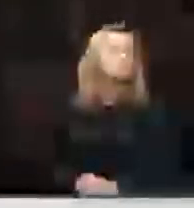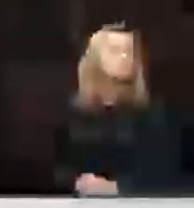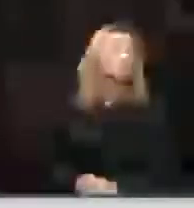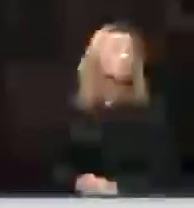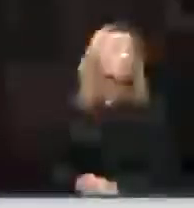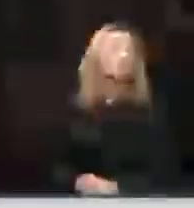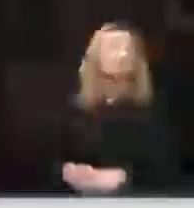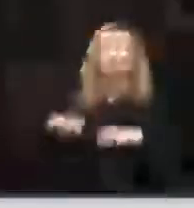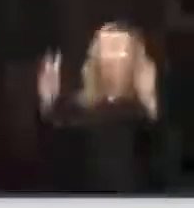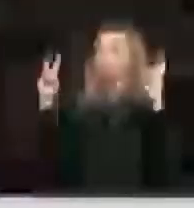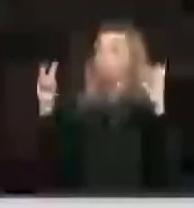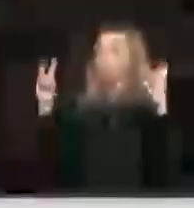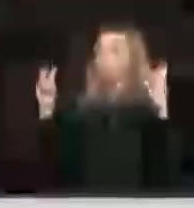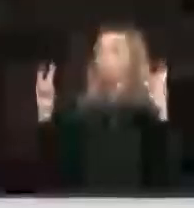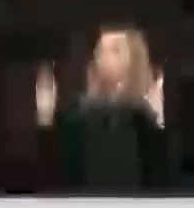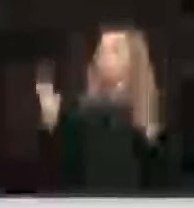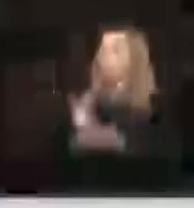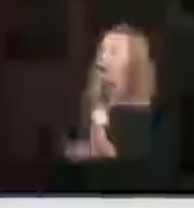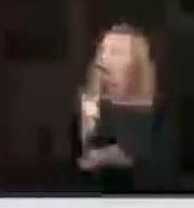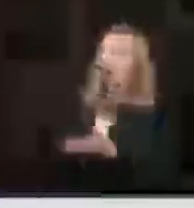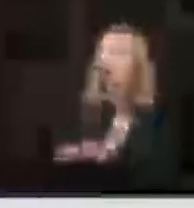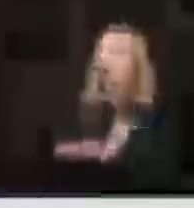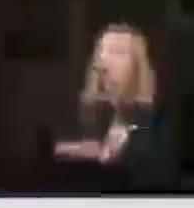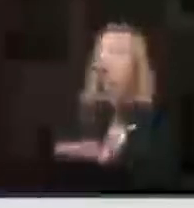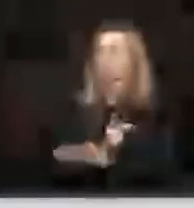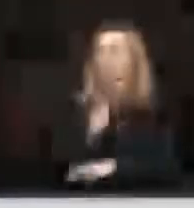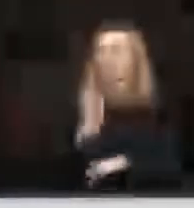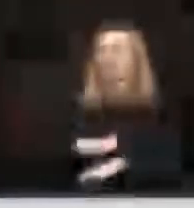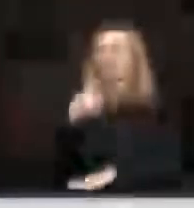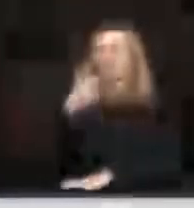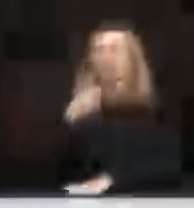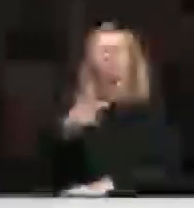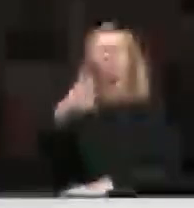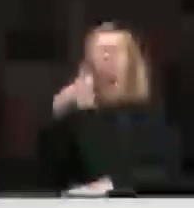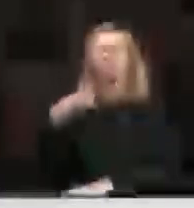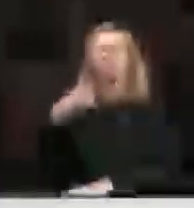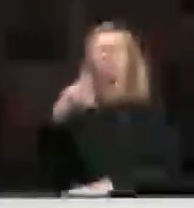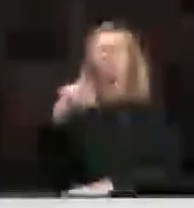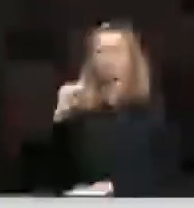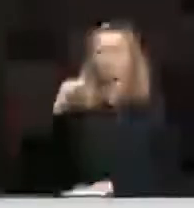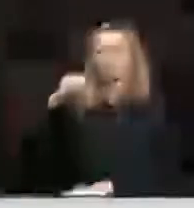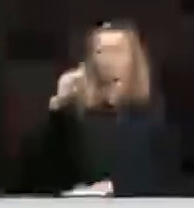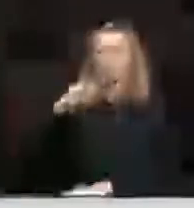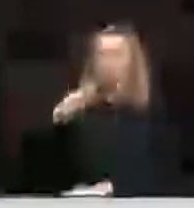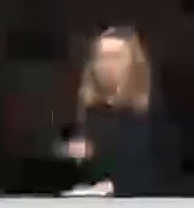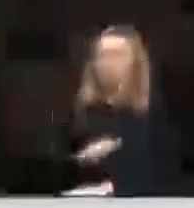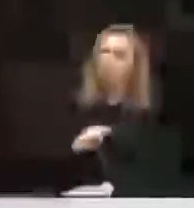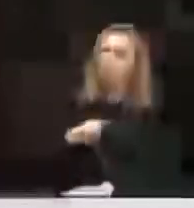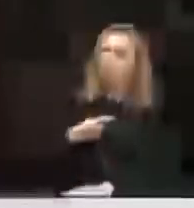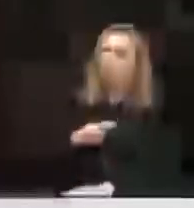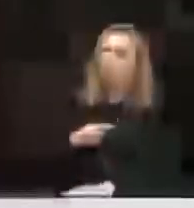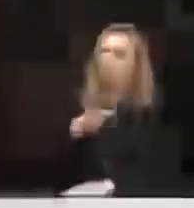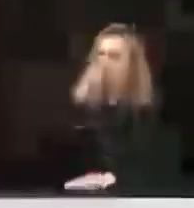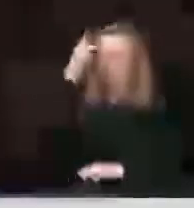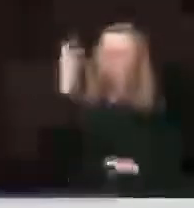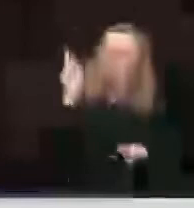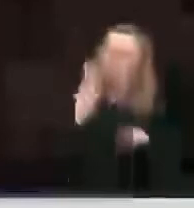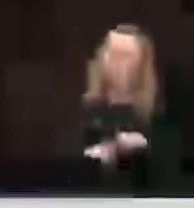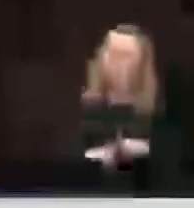situação absurda, tendo mais de 23 mil presos em 45, 46